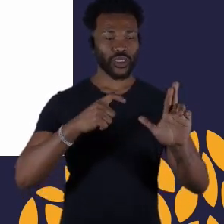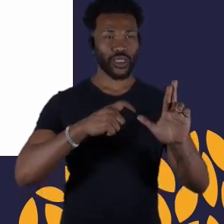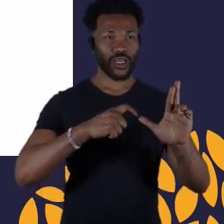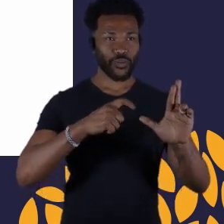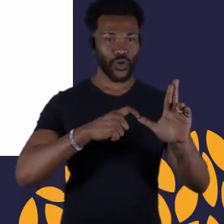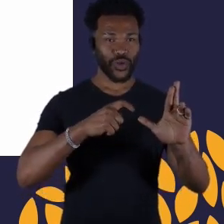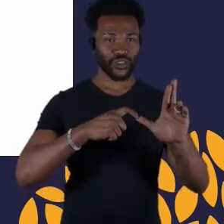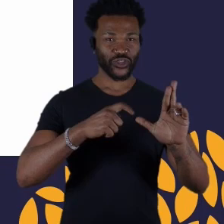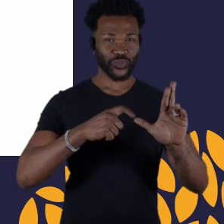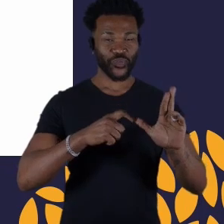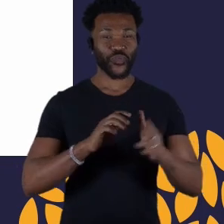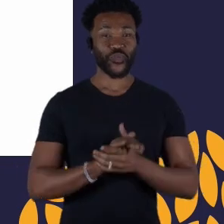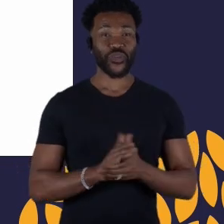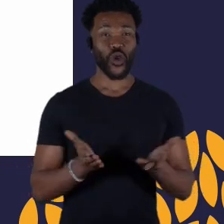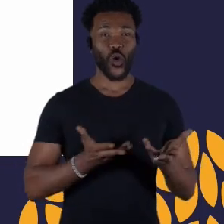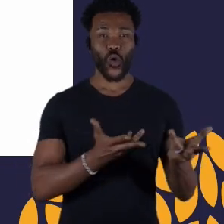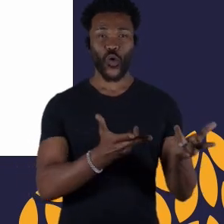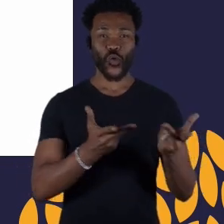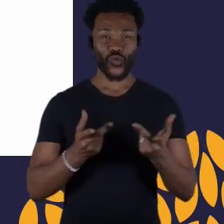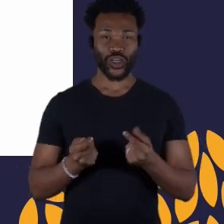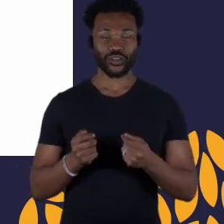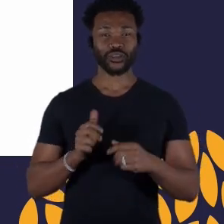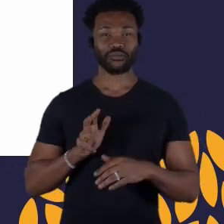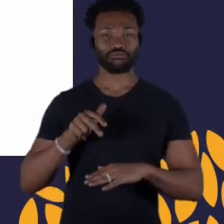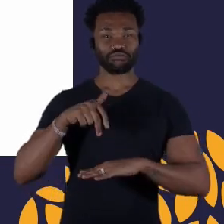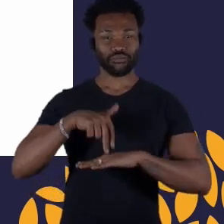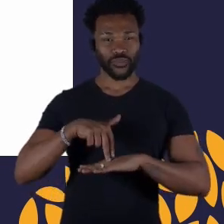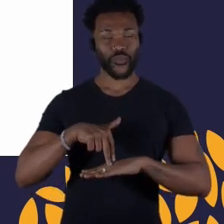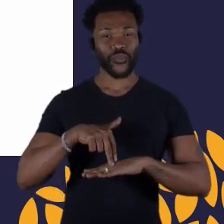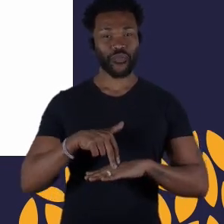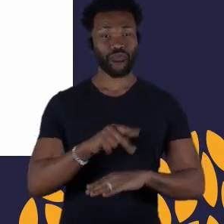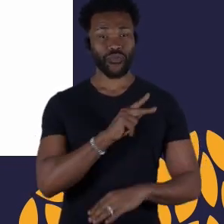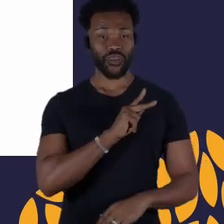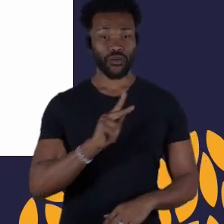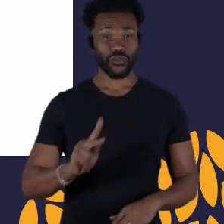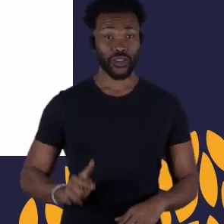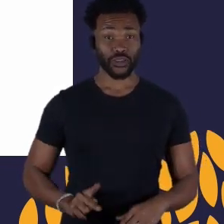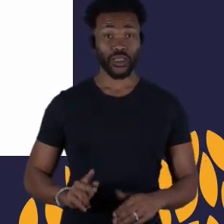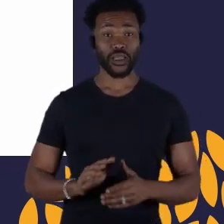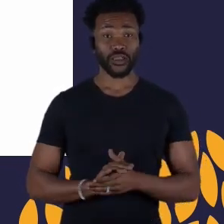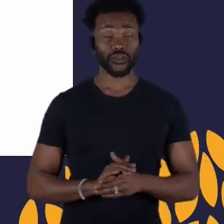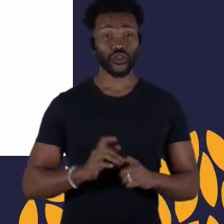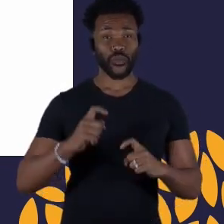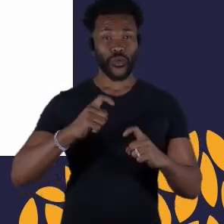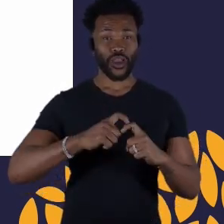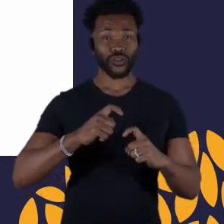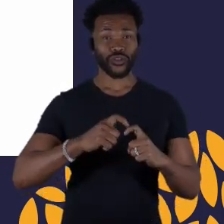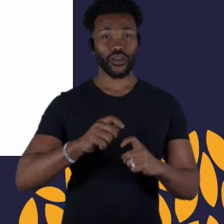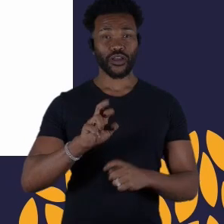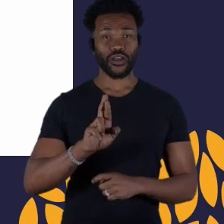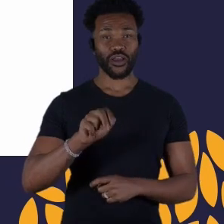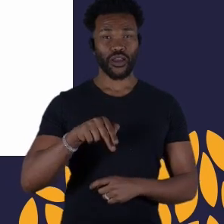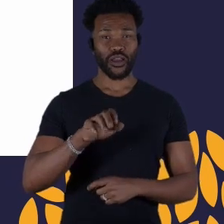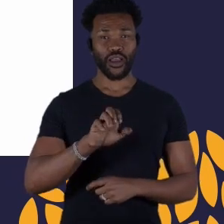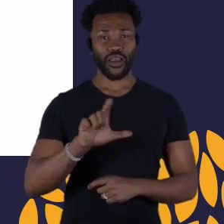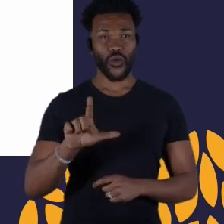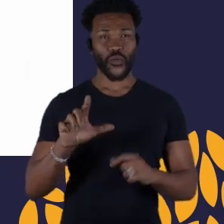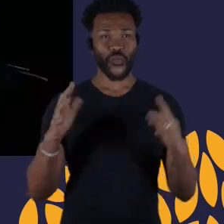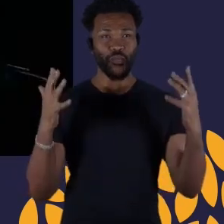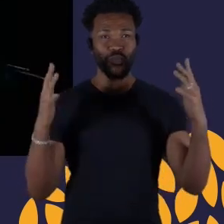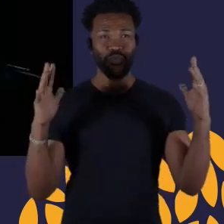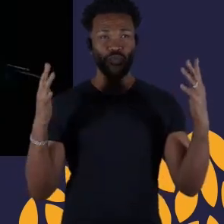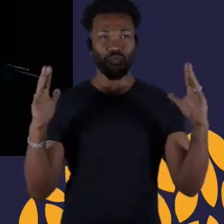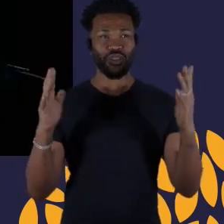Research. Convidamos ao palco a Vossa Excelência Presidente, doutora Raquel Peyralbi.